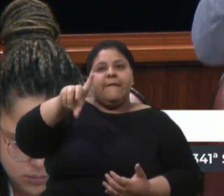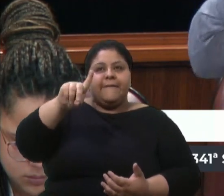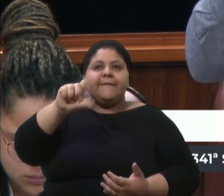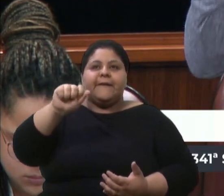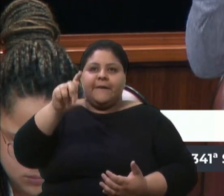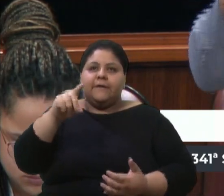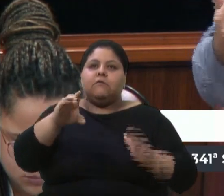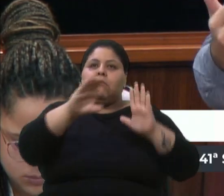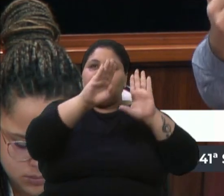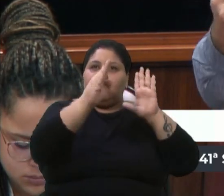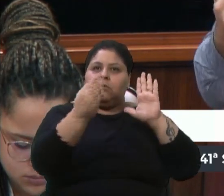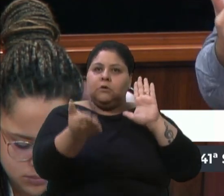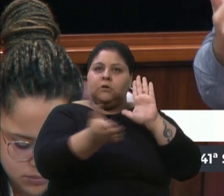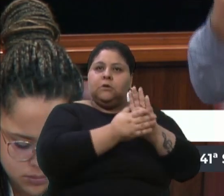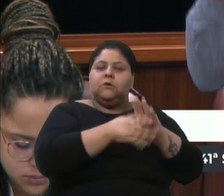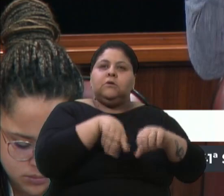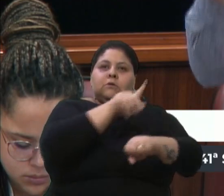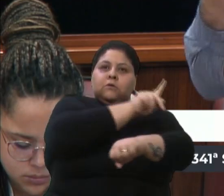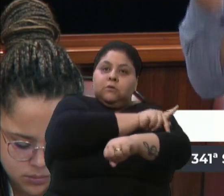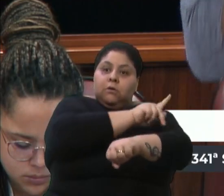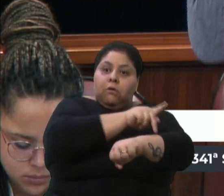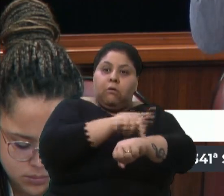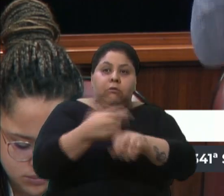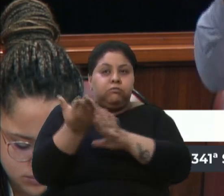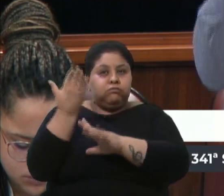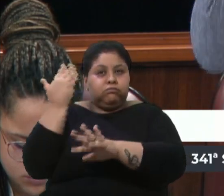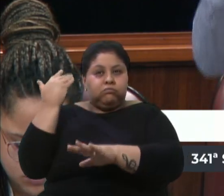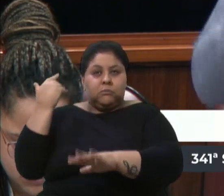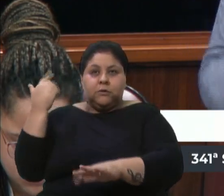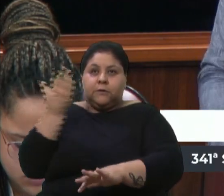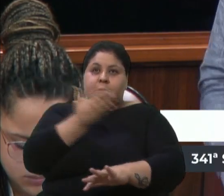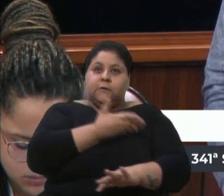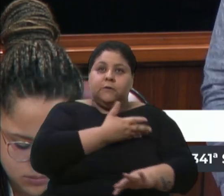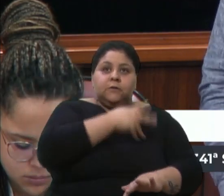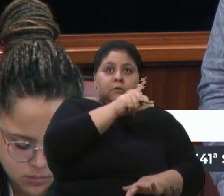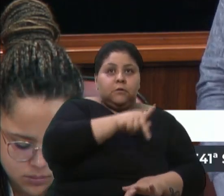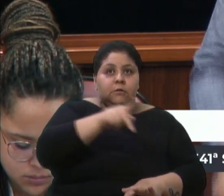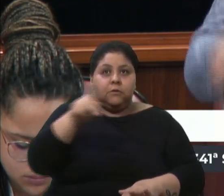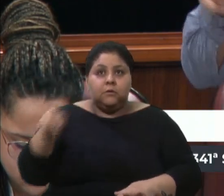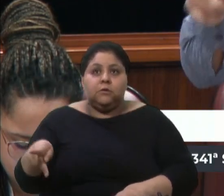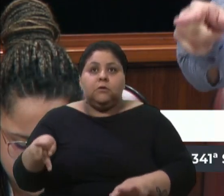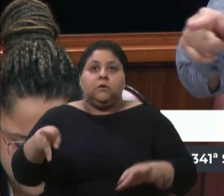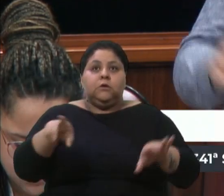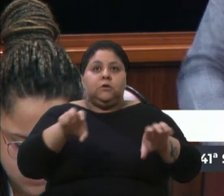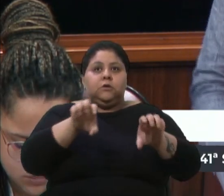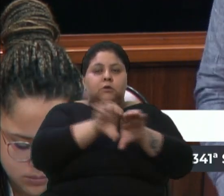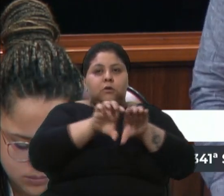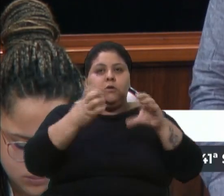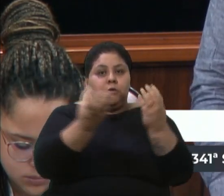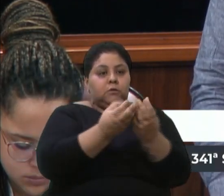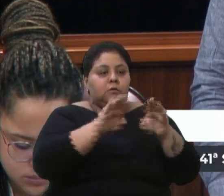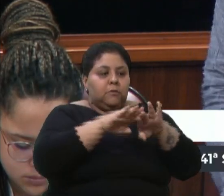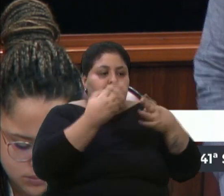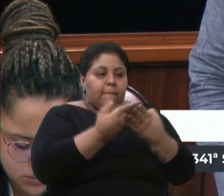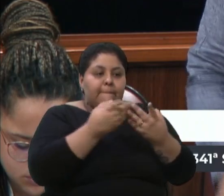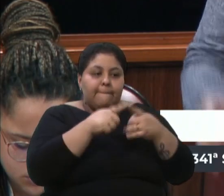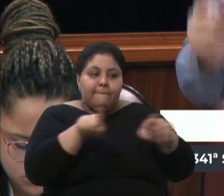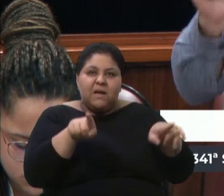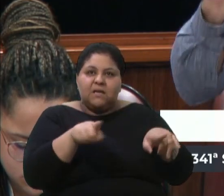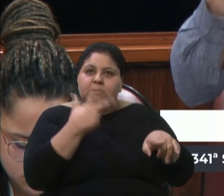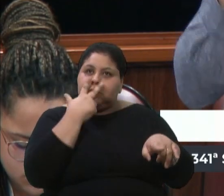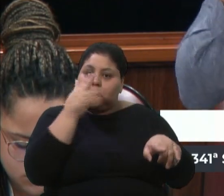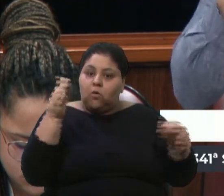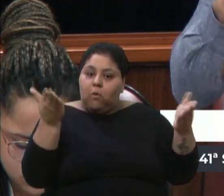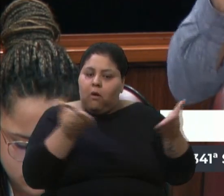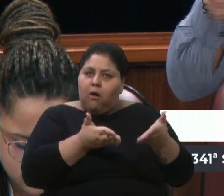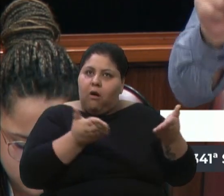construída há décadas por colegas professores, direções, funcionários e comunidade escolar. Só que da forma como está hoje, e